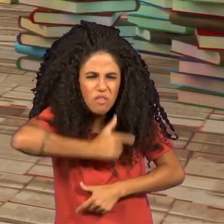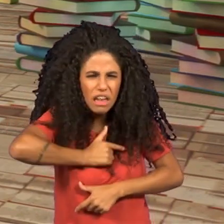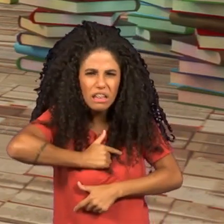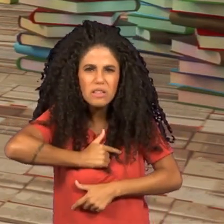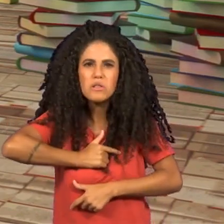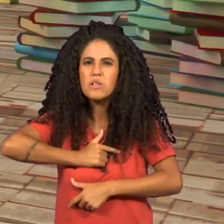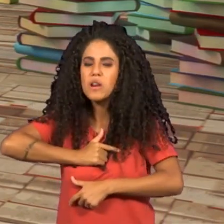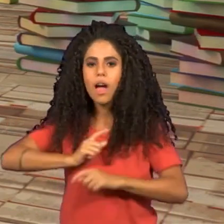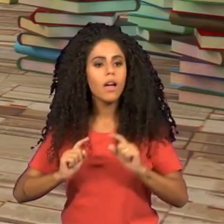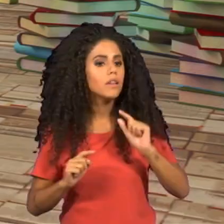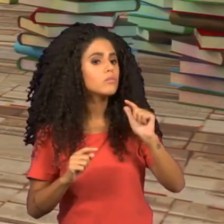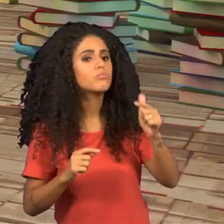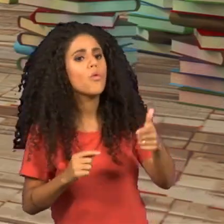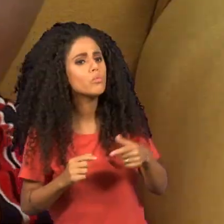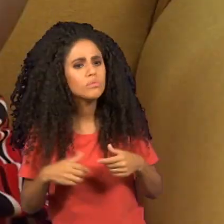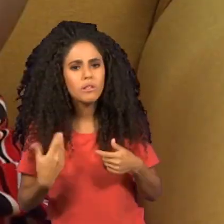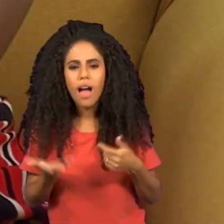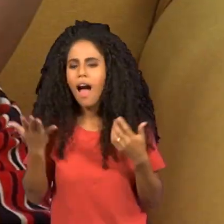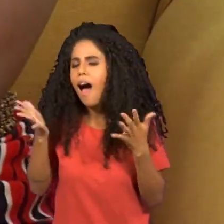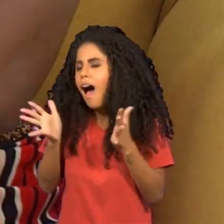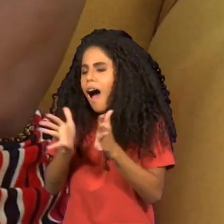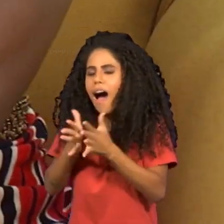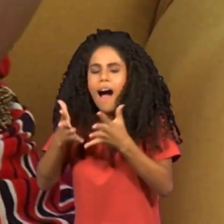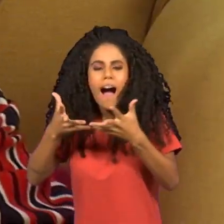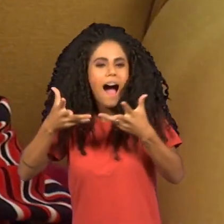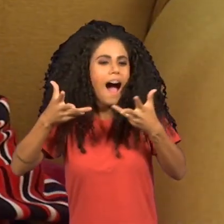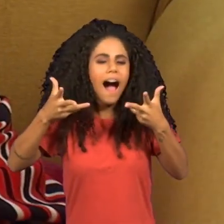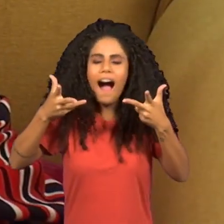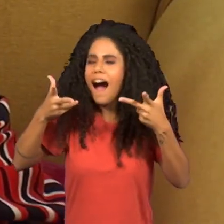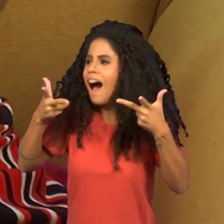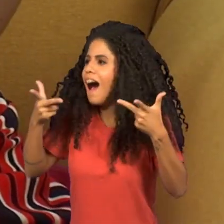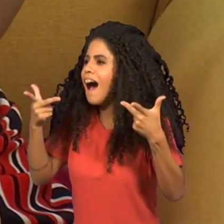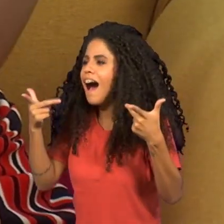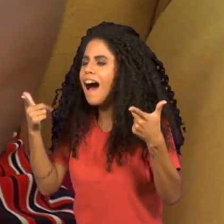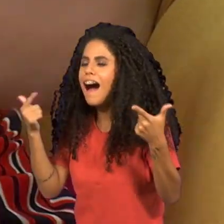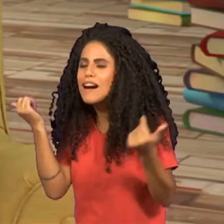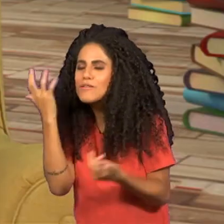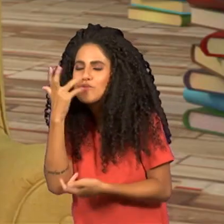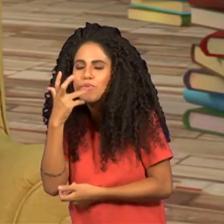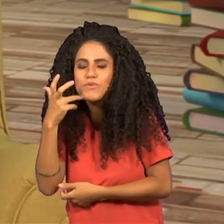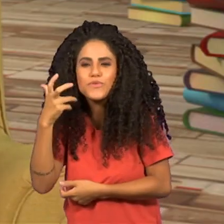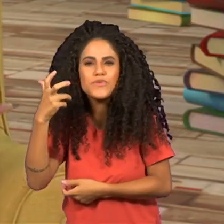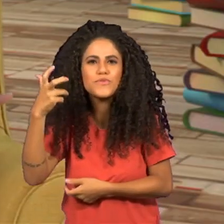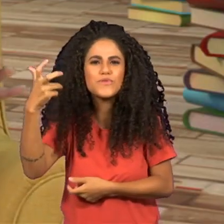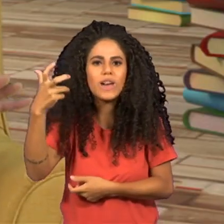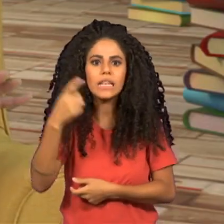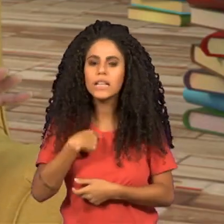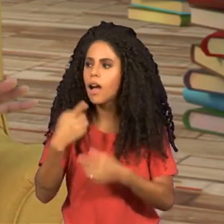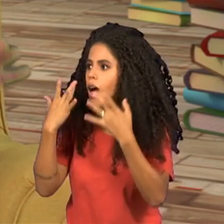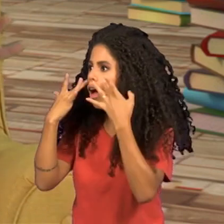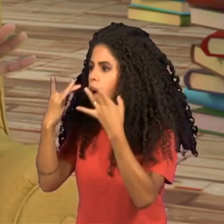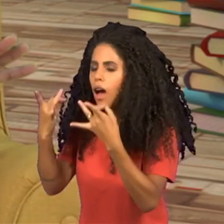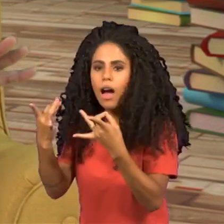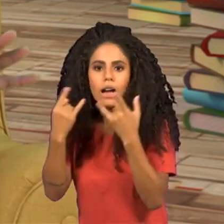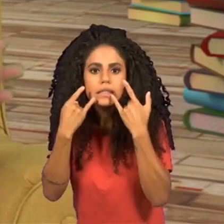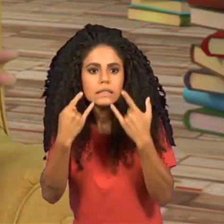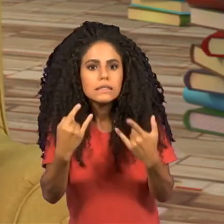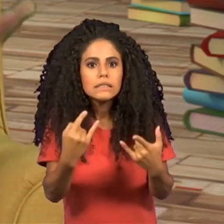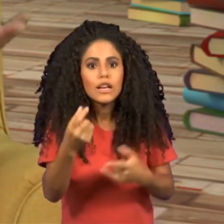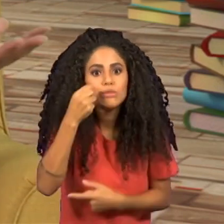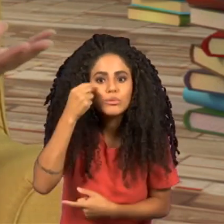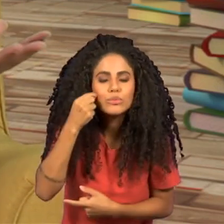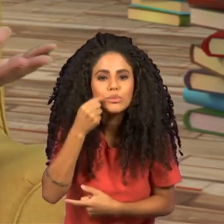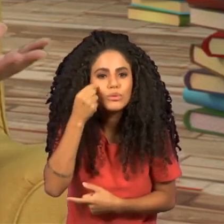e o outro era maravilhoso aqueles bichos chamaram tanta atenção do ratinho